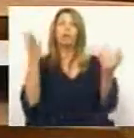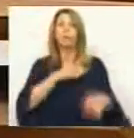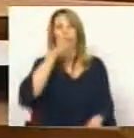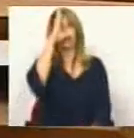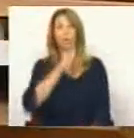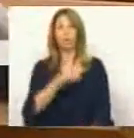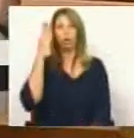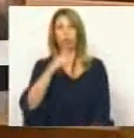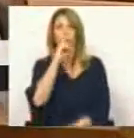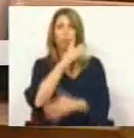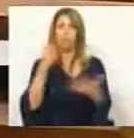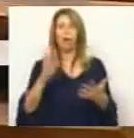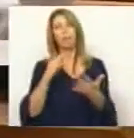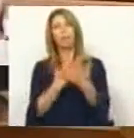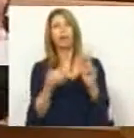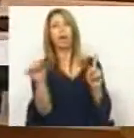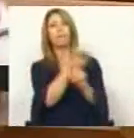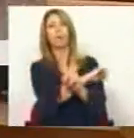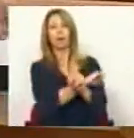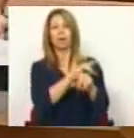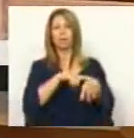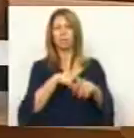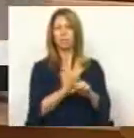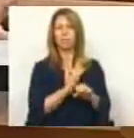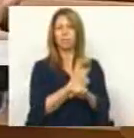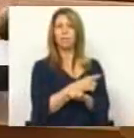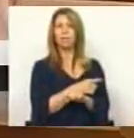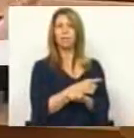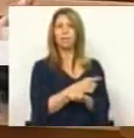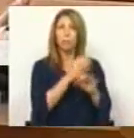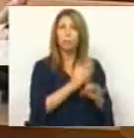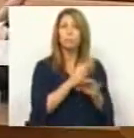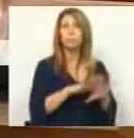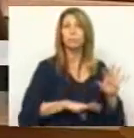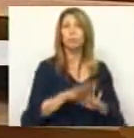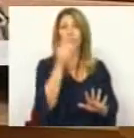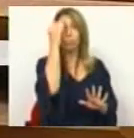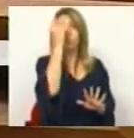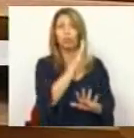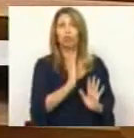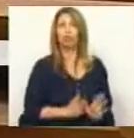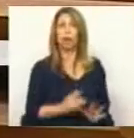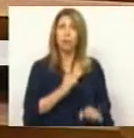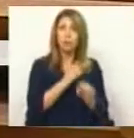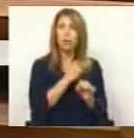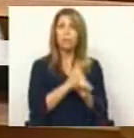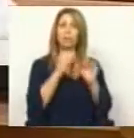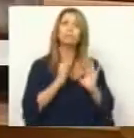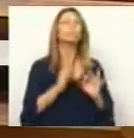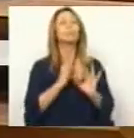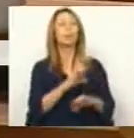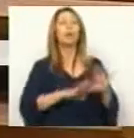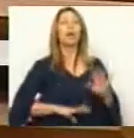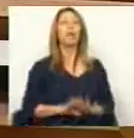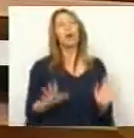que é colocar um apagão perante o tempo de serviço efetivamente prestado pelos professores. Trabalho efetivamente prestado,